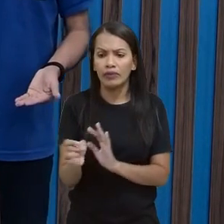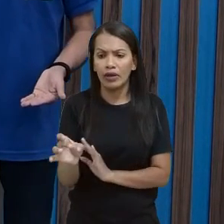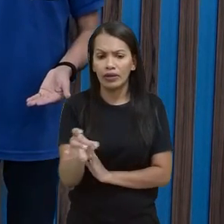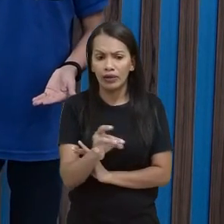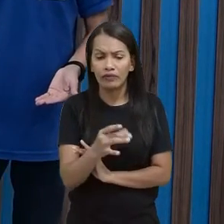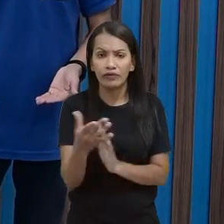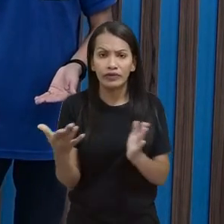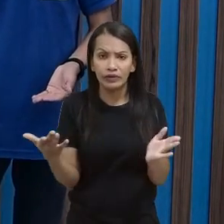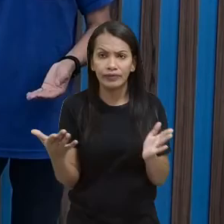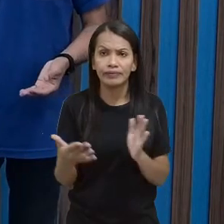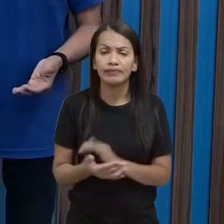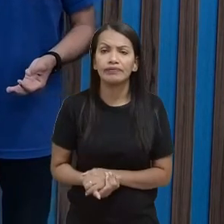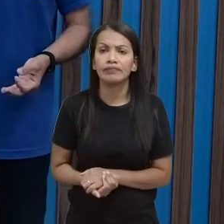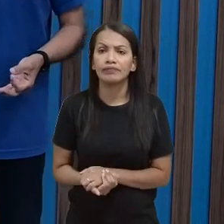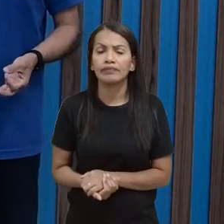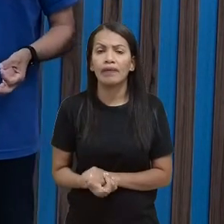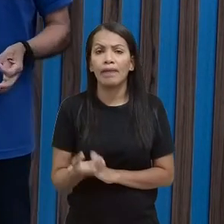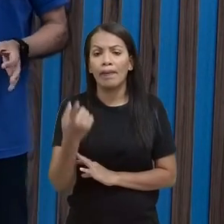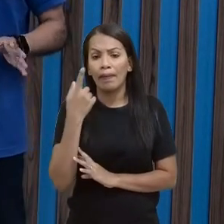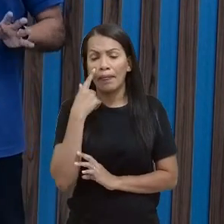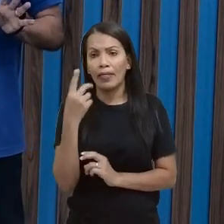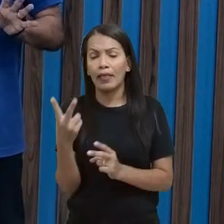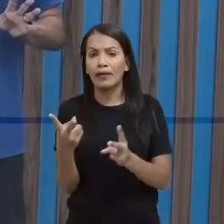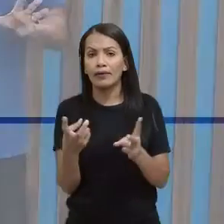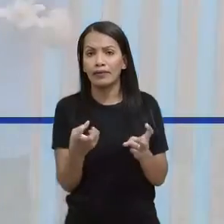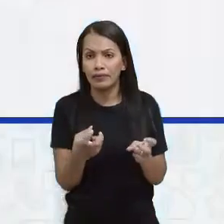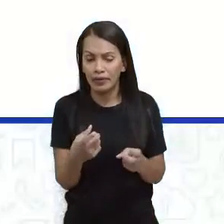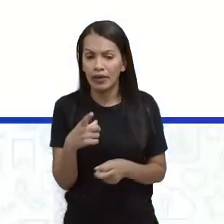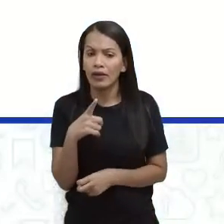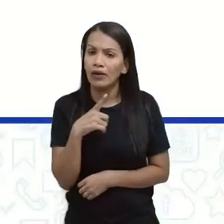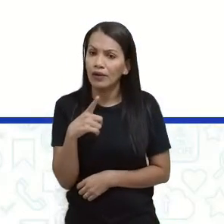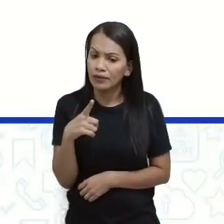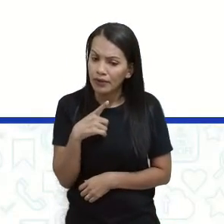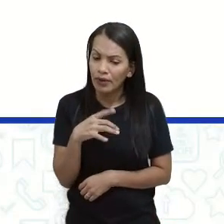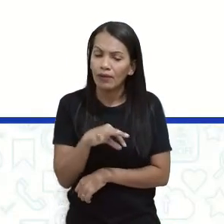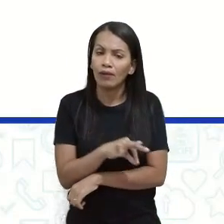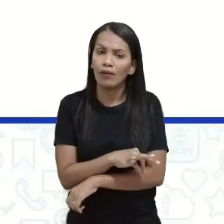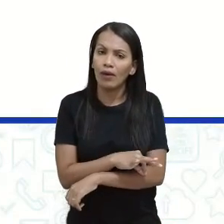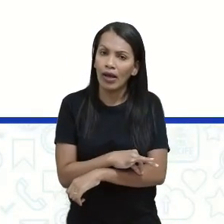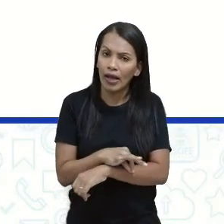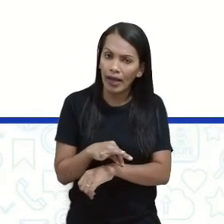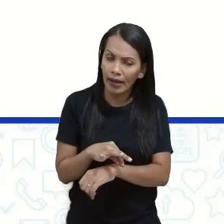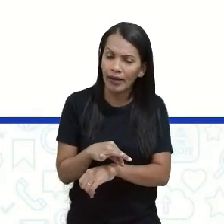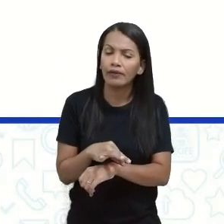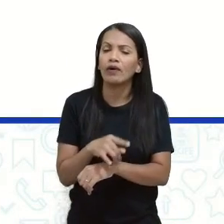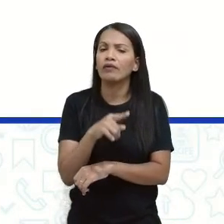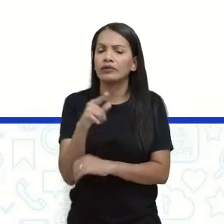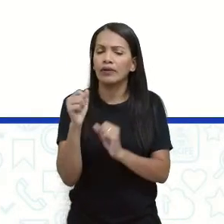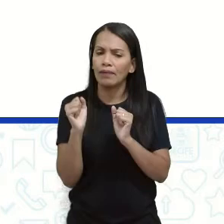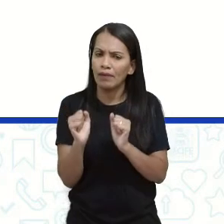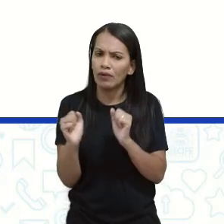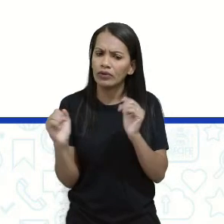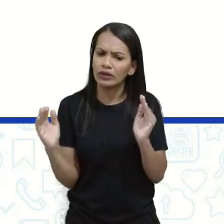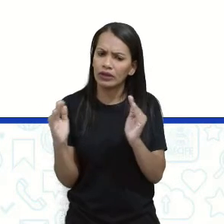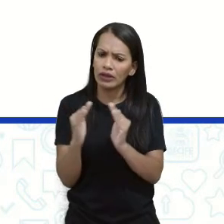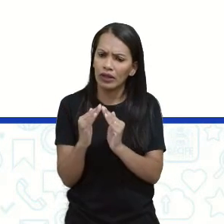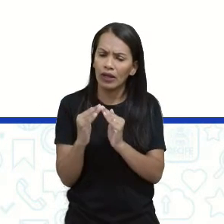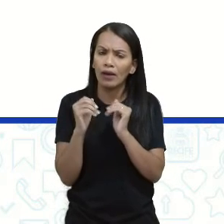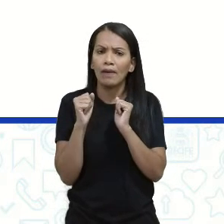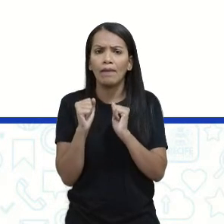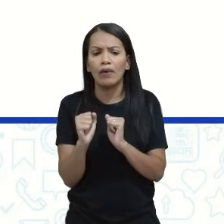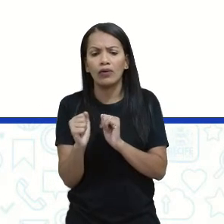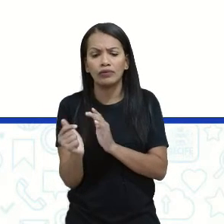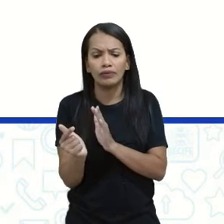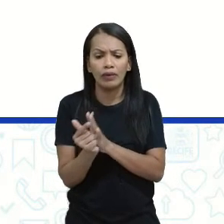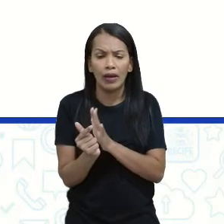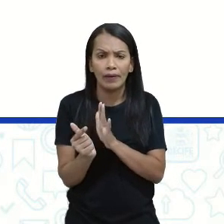vocês, tá bom? Observa bem, digamos que eu tenho uma régua, né? Você também em casa pode ter uma régua, e você pode pegar um papel